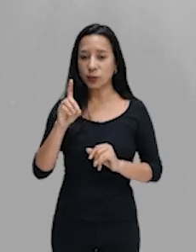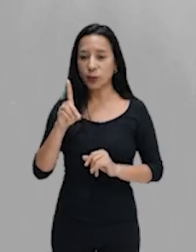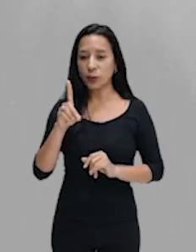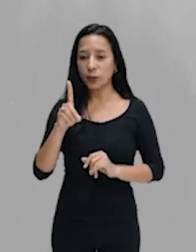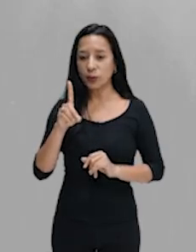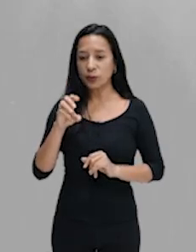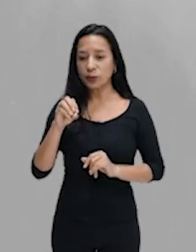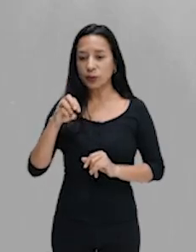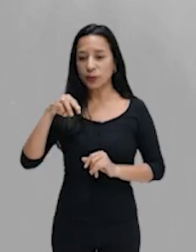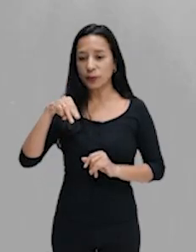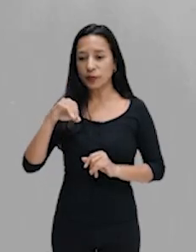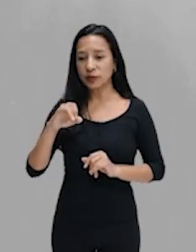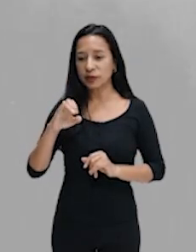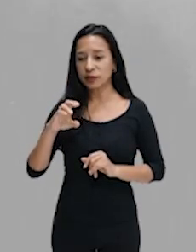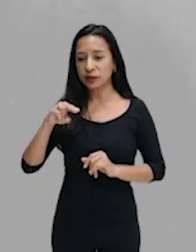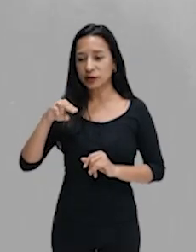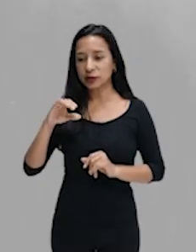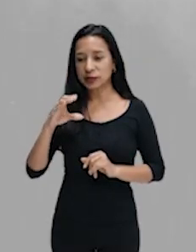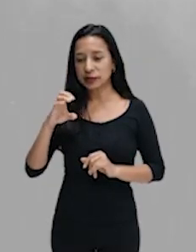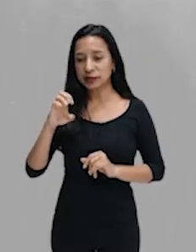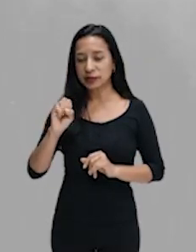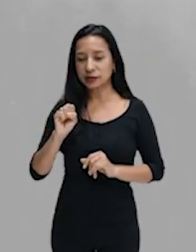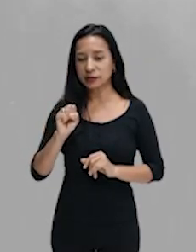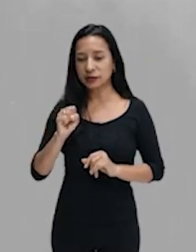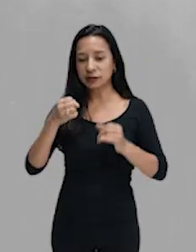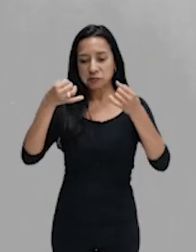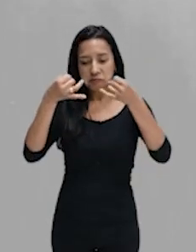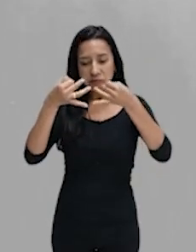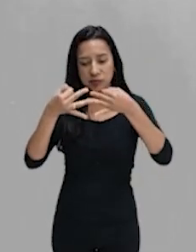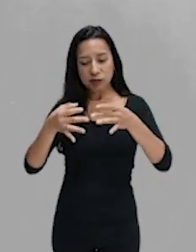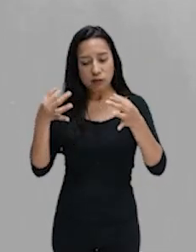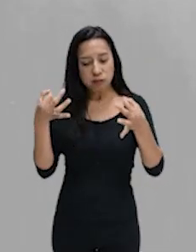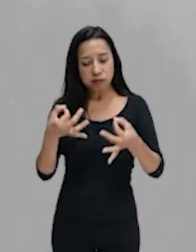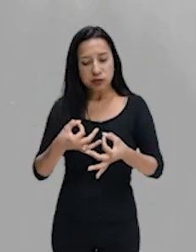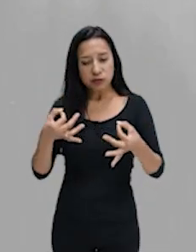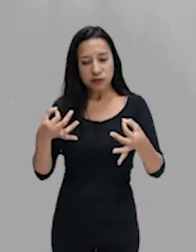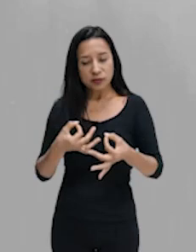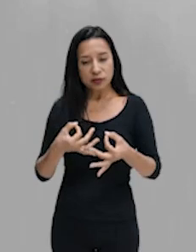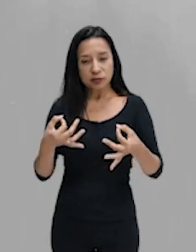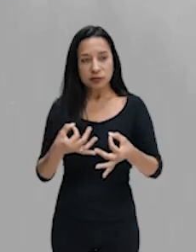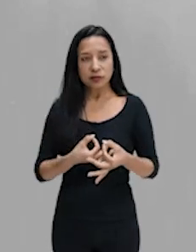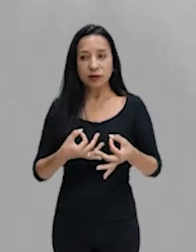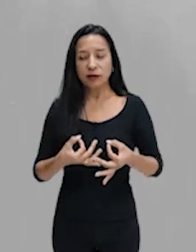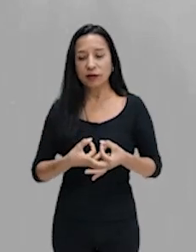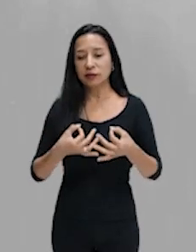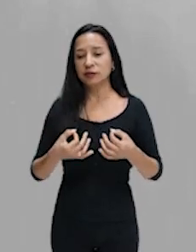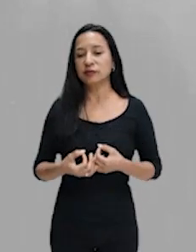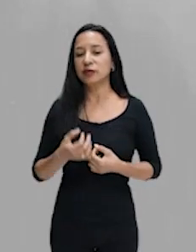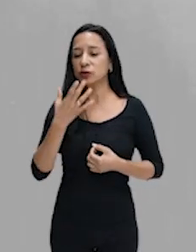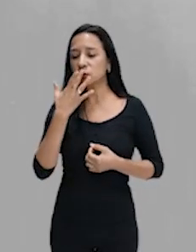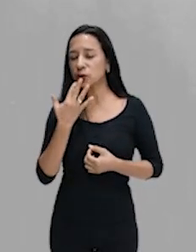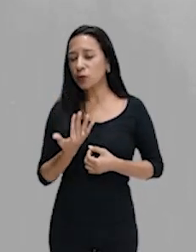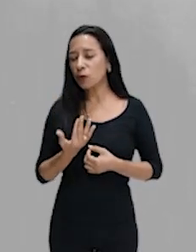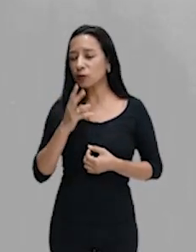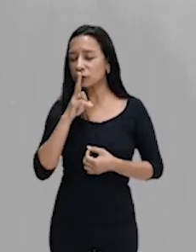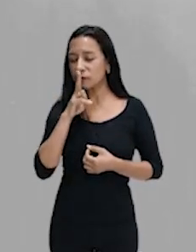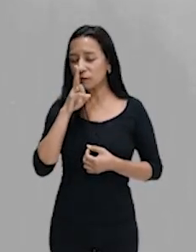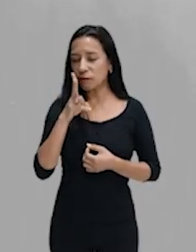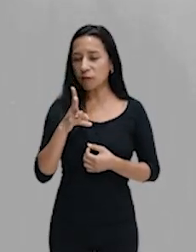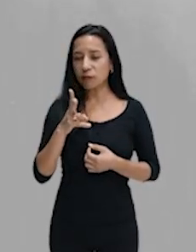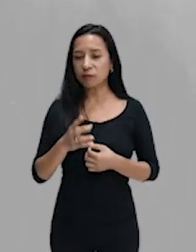fortes, o rosto dela bem acentuado, com a sobrancelha bem fechada, que era uma marca registrada dela, tá